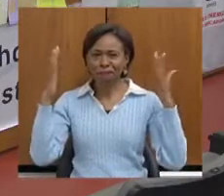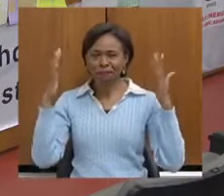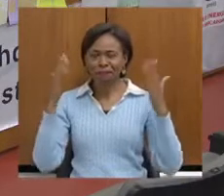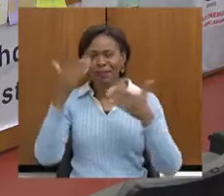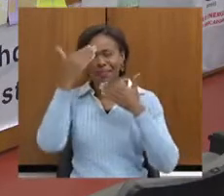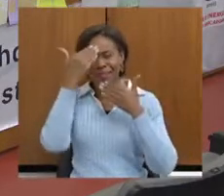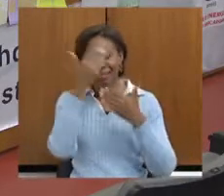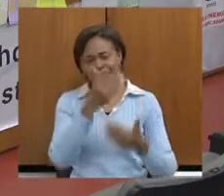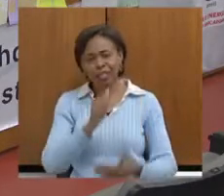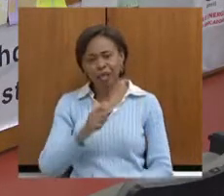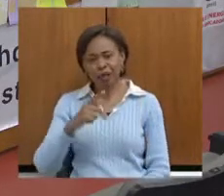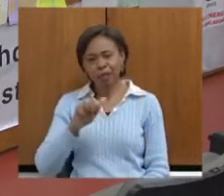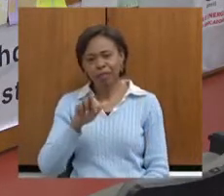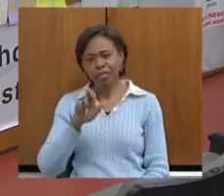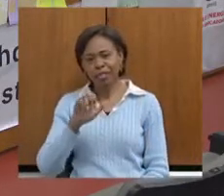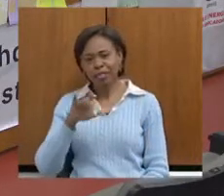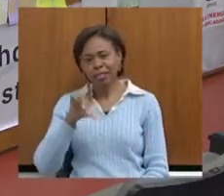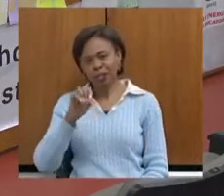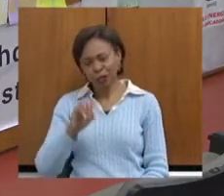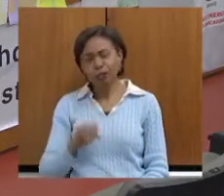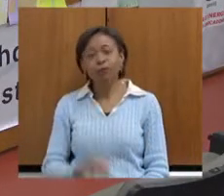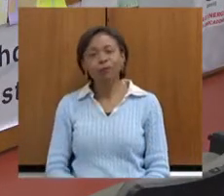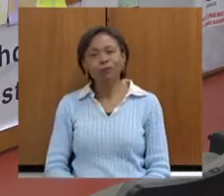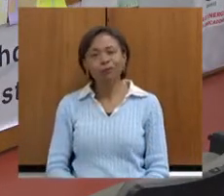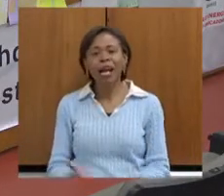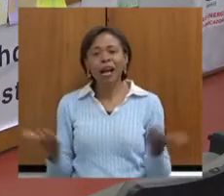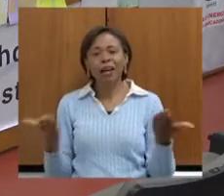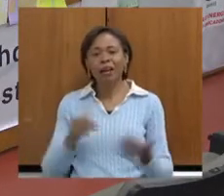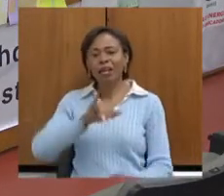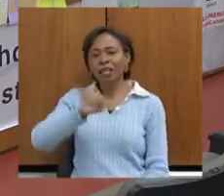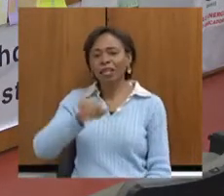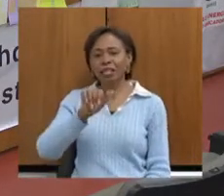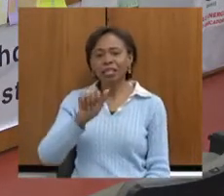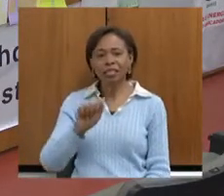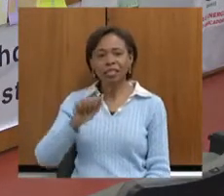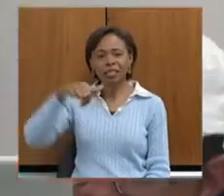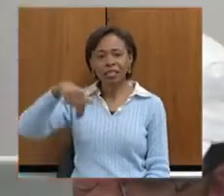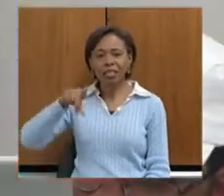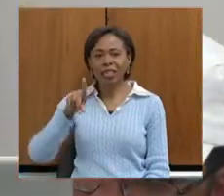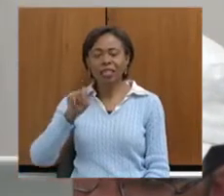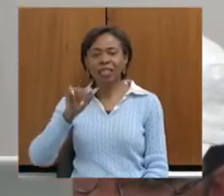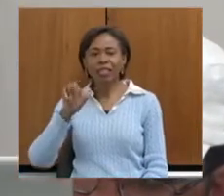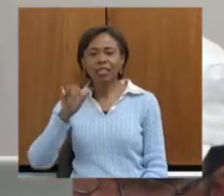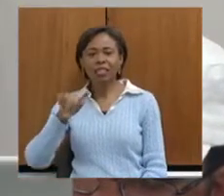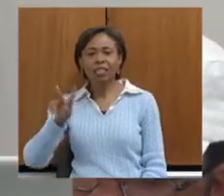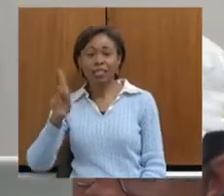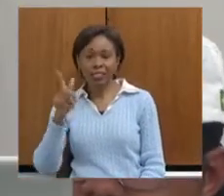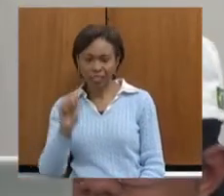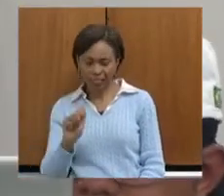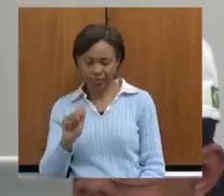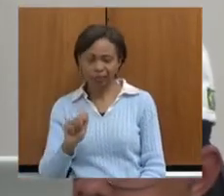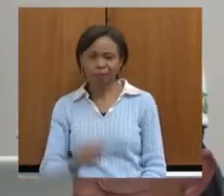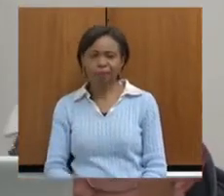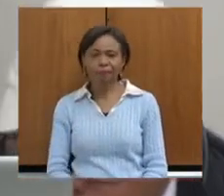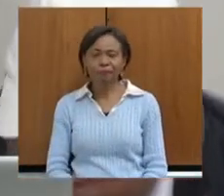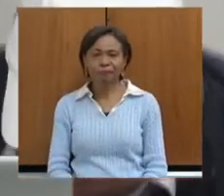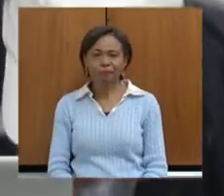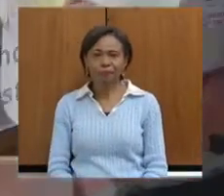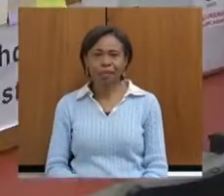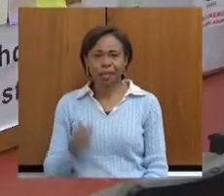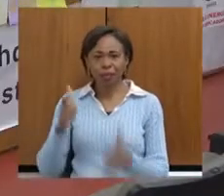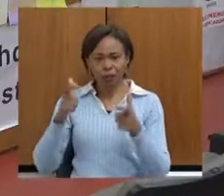bom obrigada Aparecido chantininho de periquito e depois Laís de Mariana a